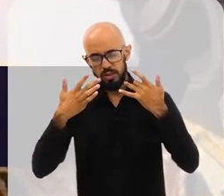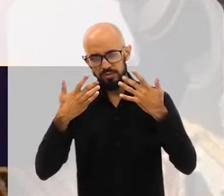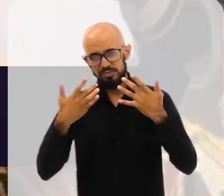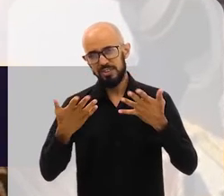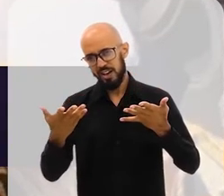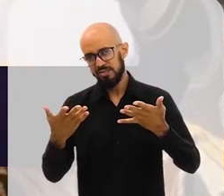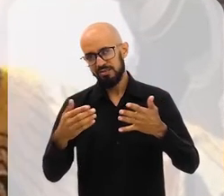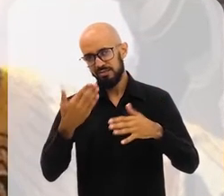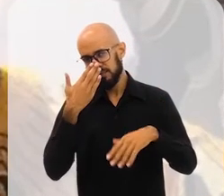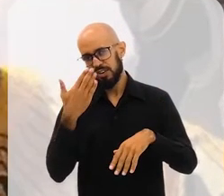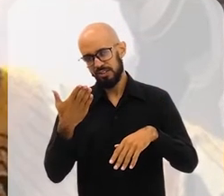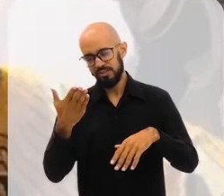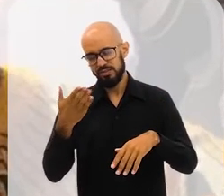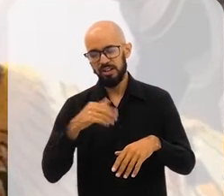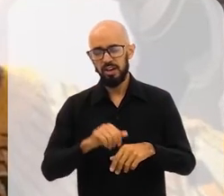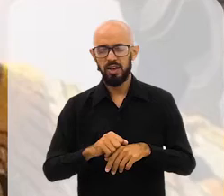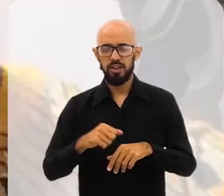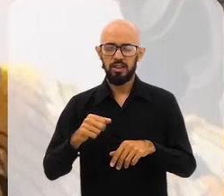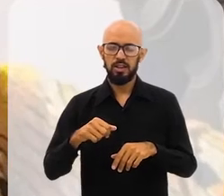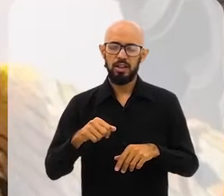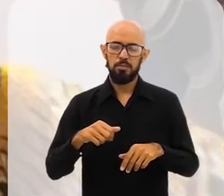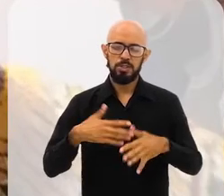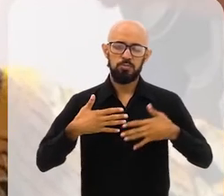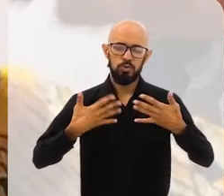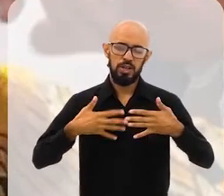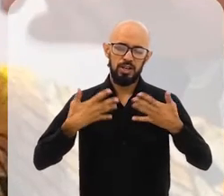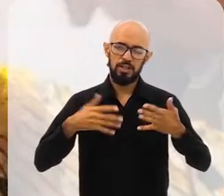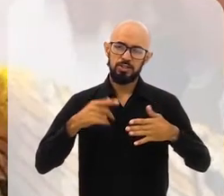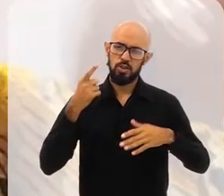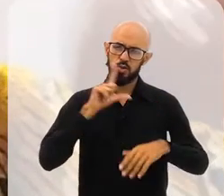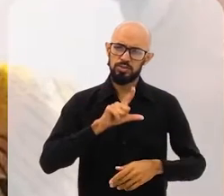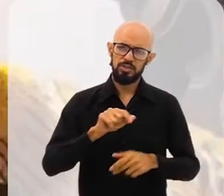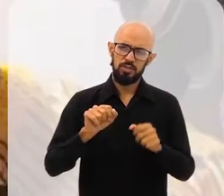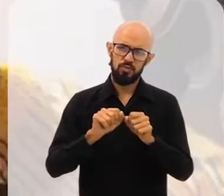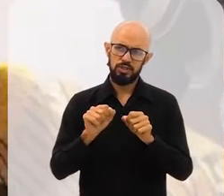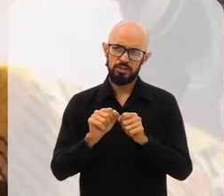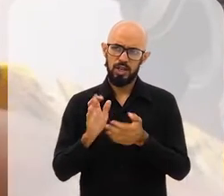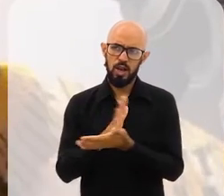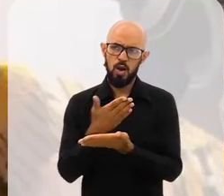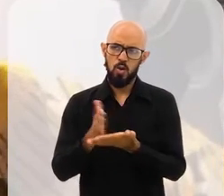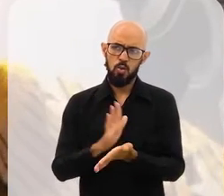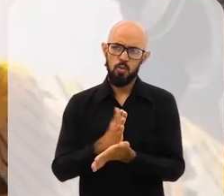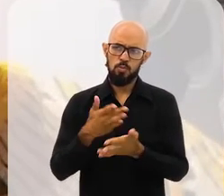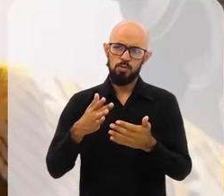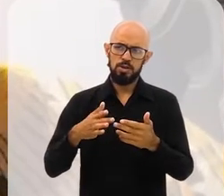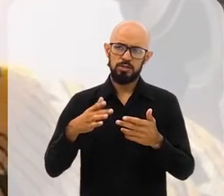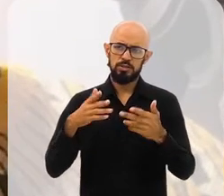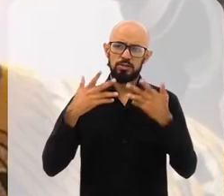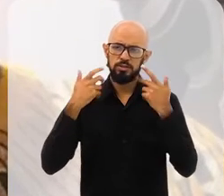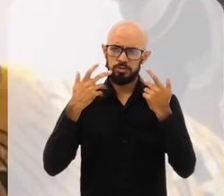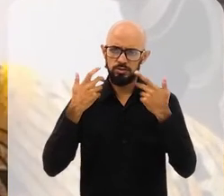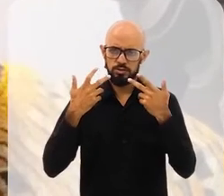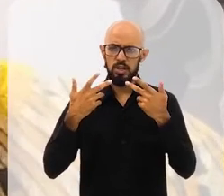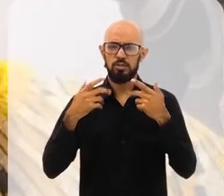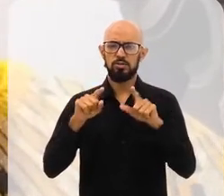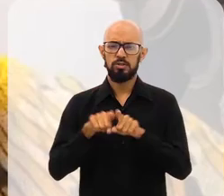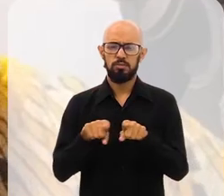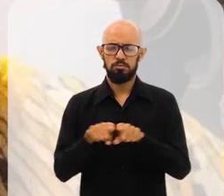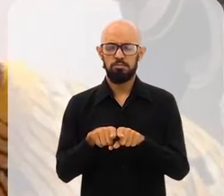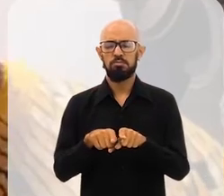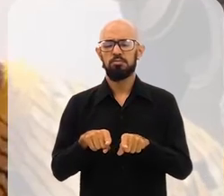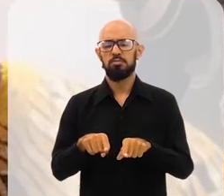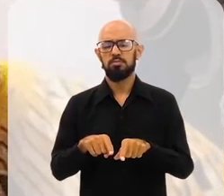tá muita alegria é conseguir produzir né o conseguir produzir alguns espetáculos e